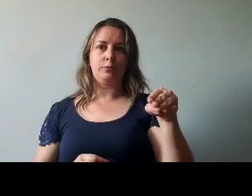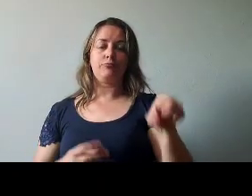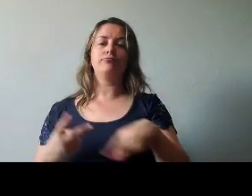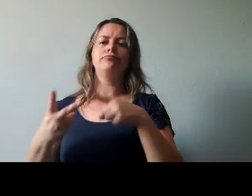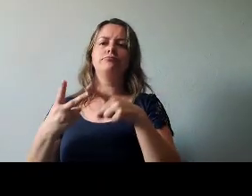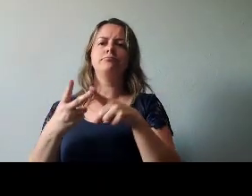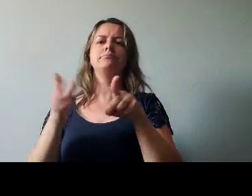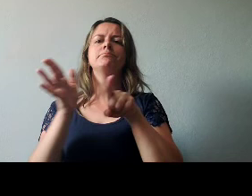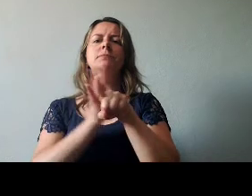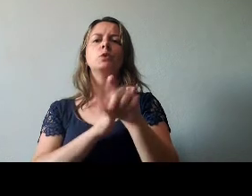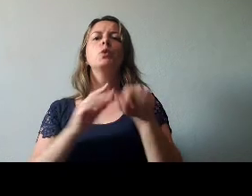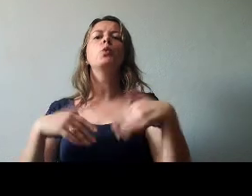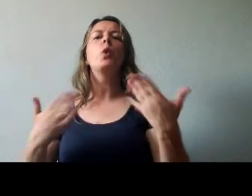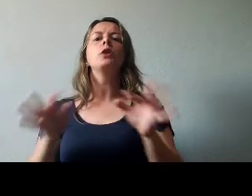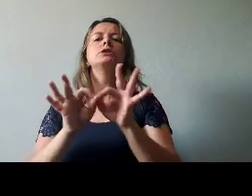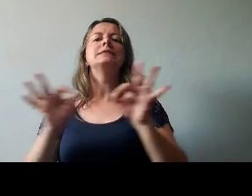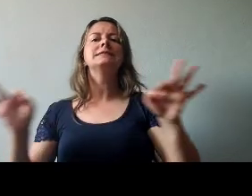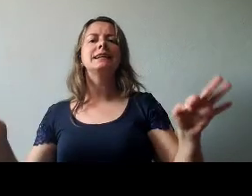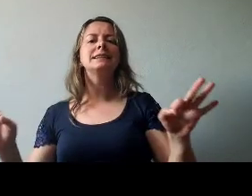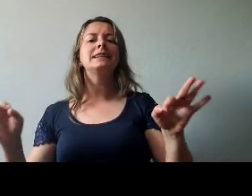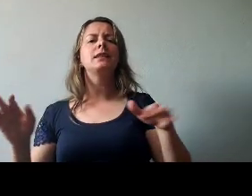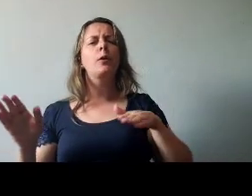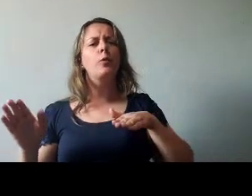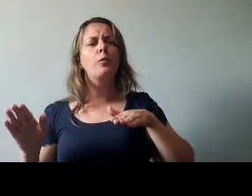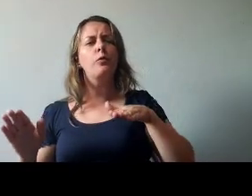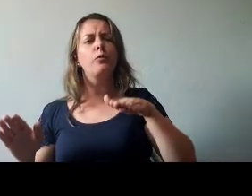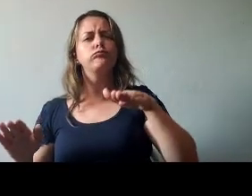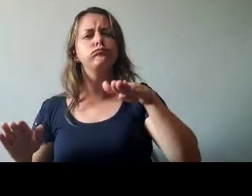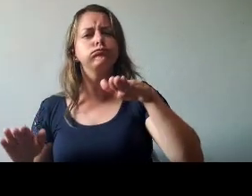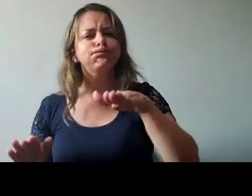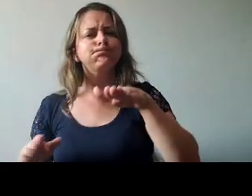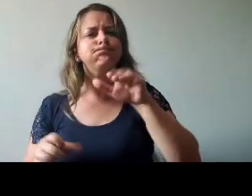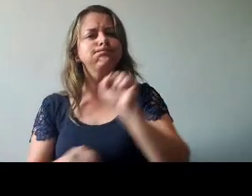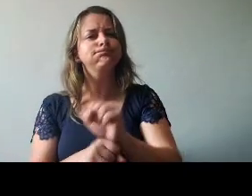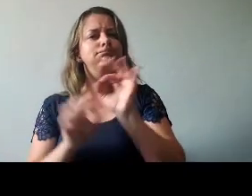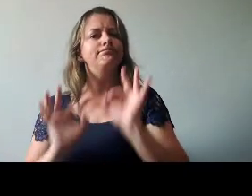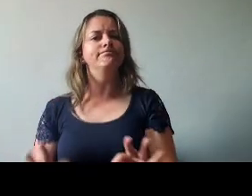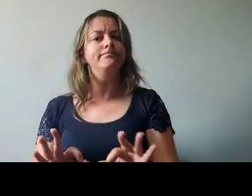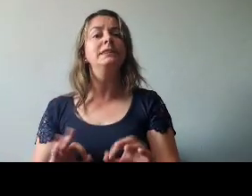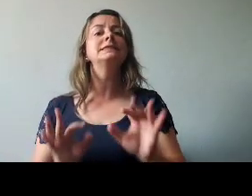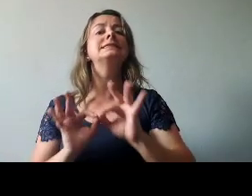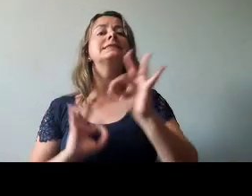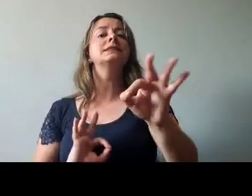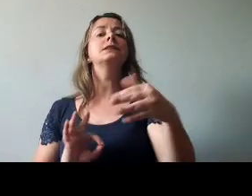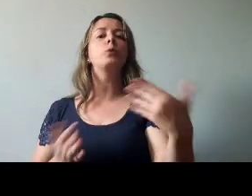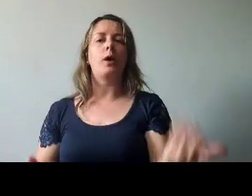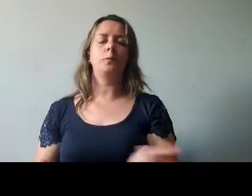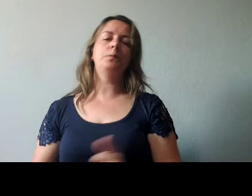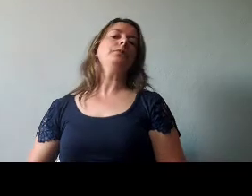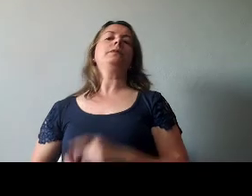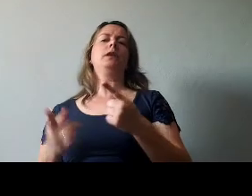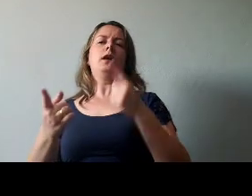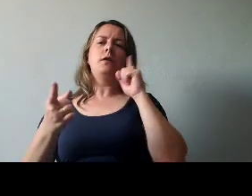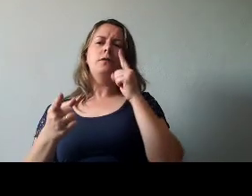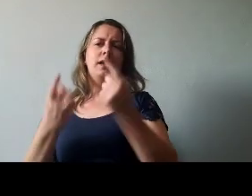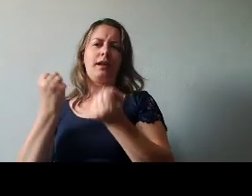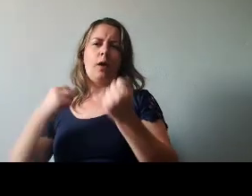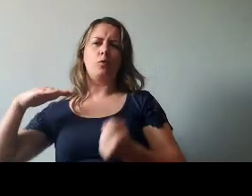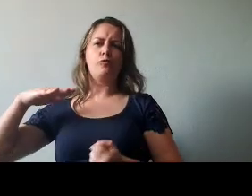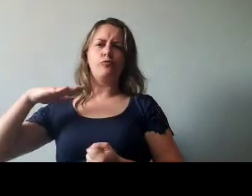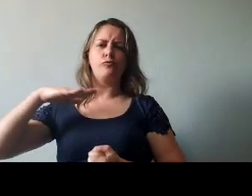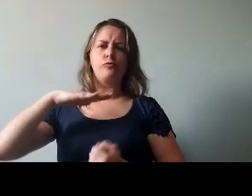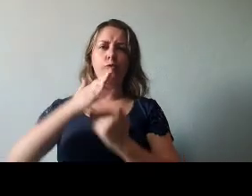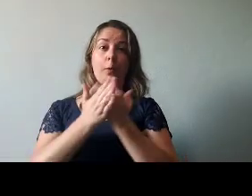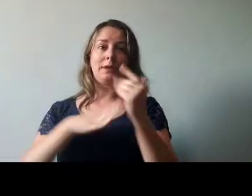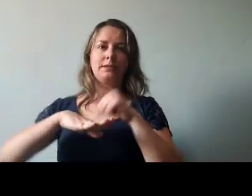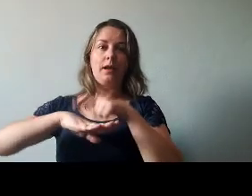lá. Então, tá aí o seu carrinho, velocidade inicial de 20, vai parando, parando, parando. Na letra B, ele